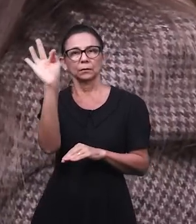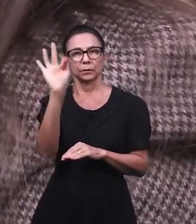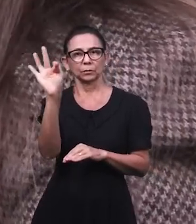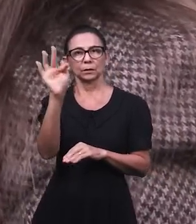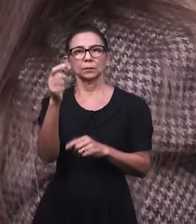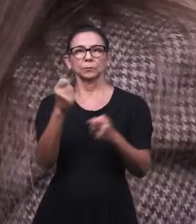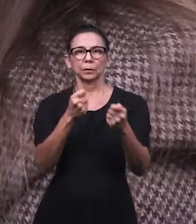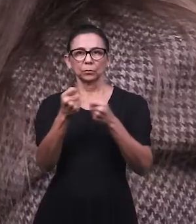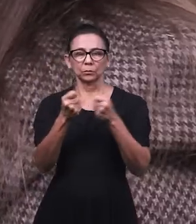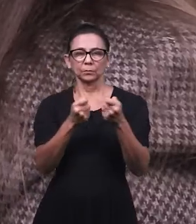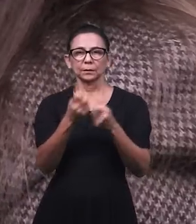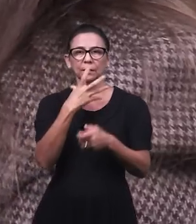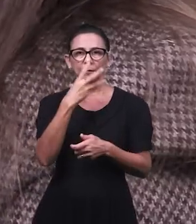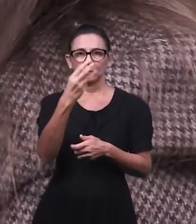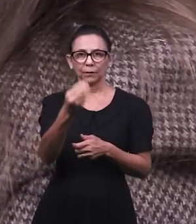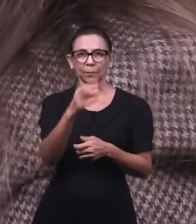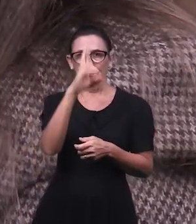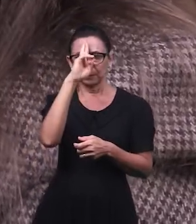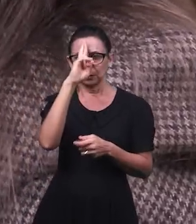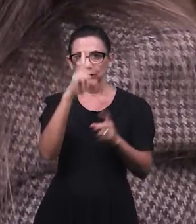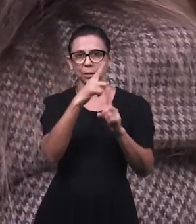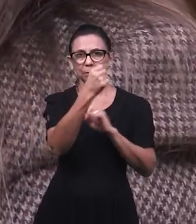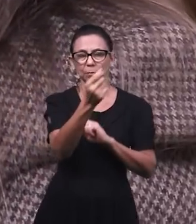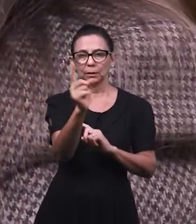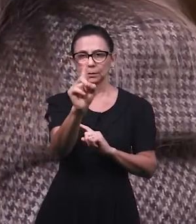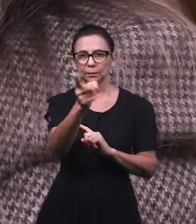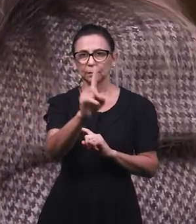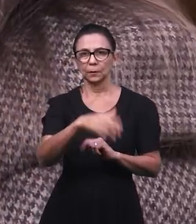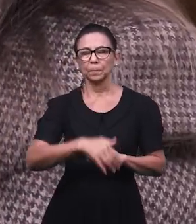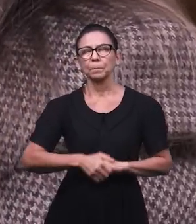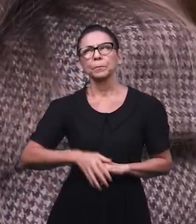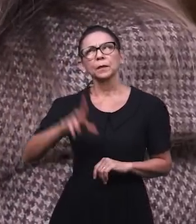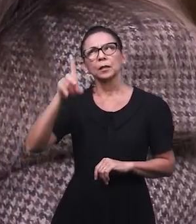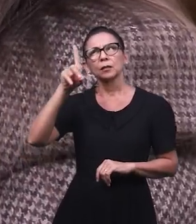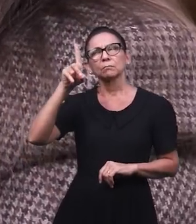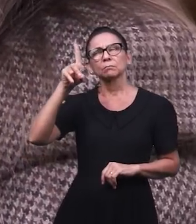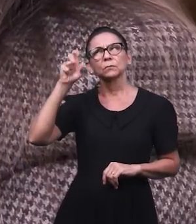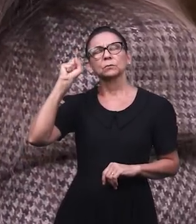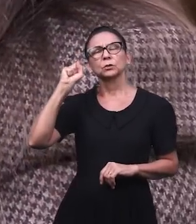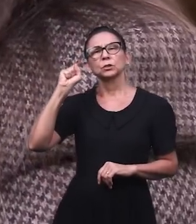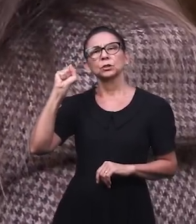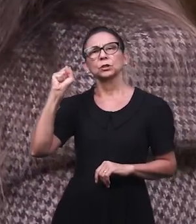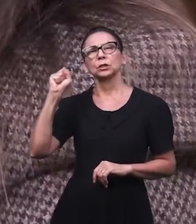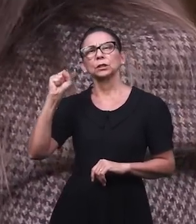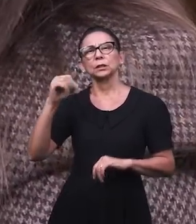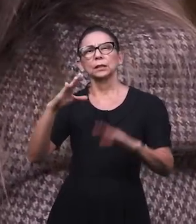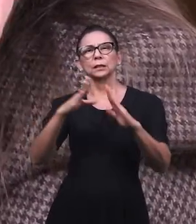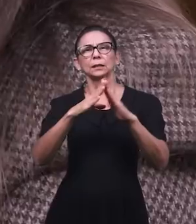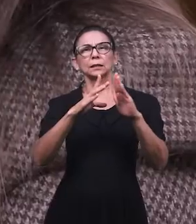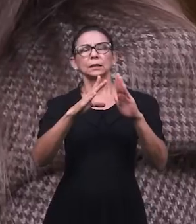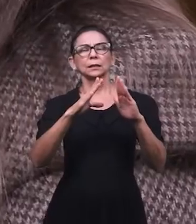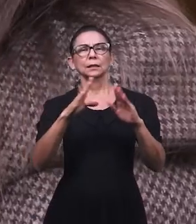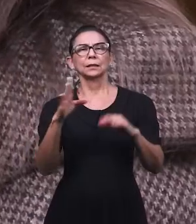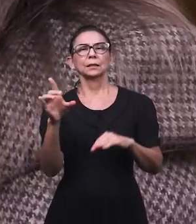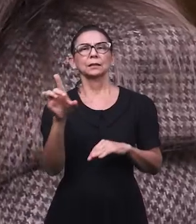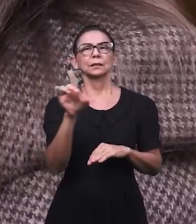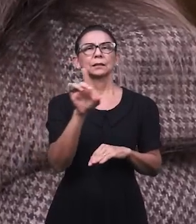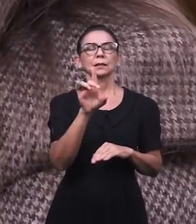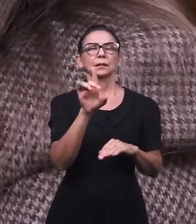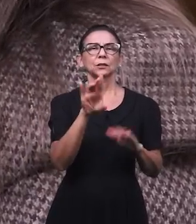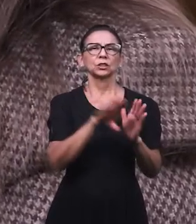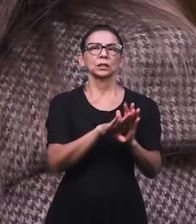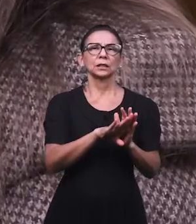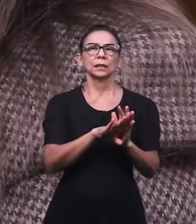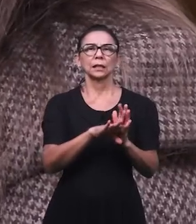dias, nesse período entre primeira e segunda fase. E um dia eu cheguei em casa, meia-noite e meia, e eu